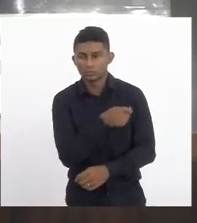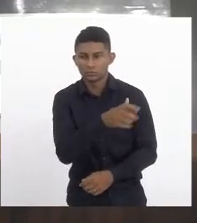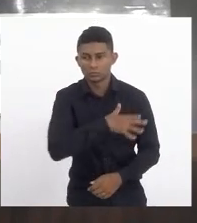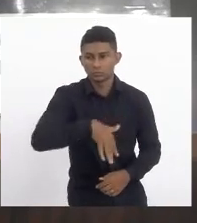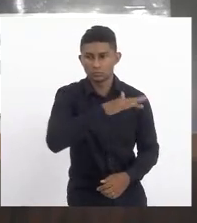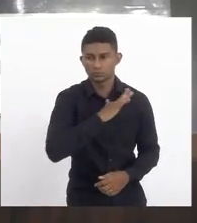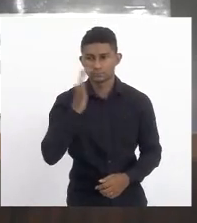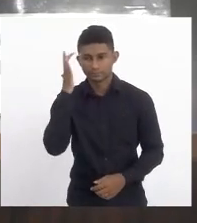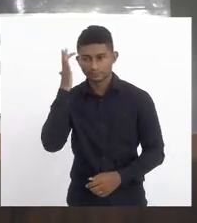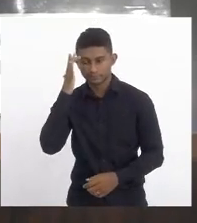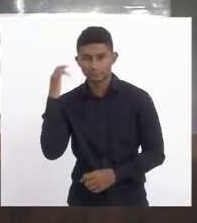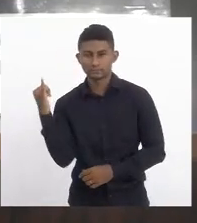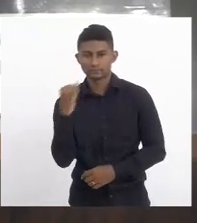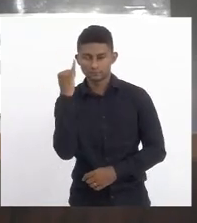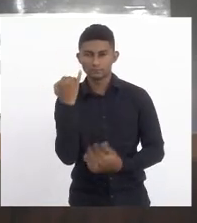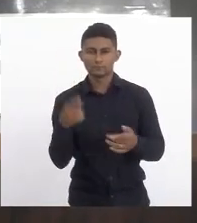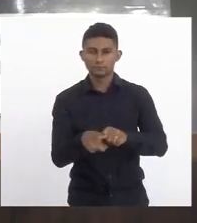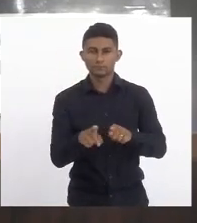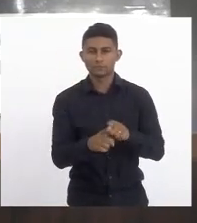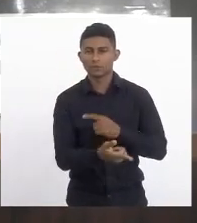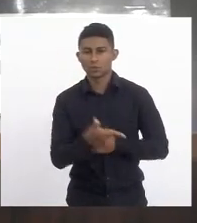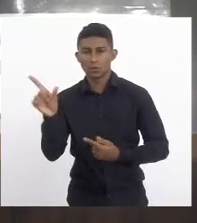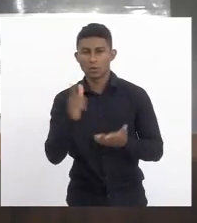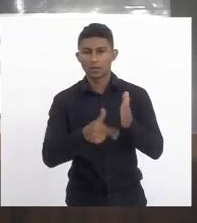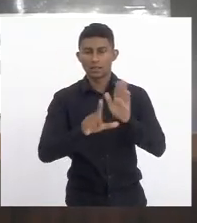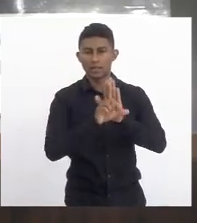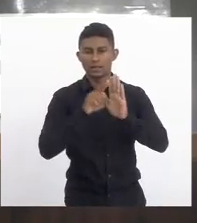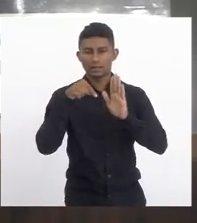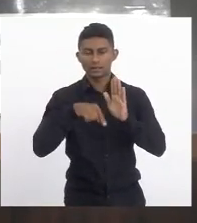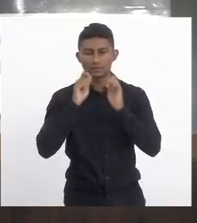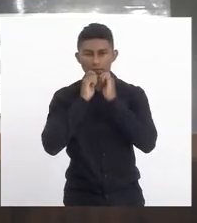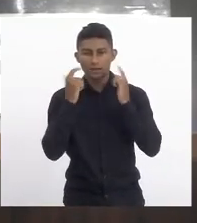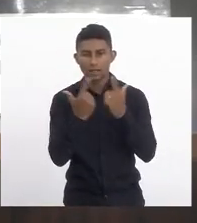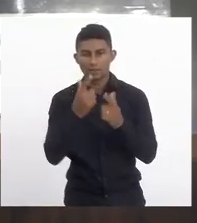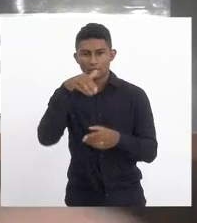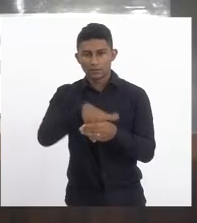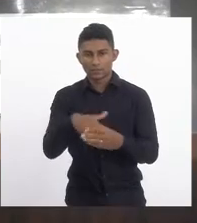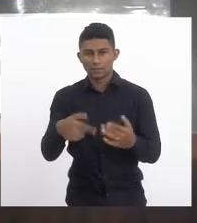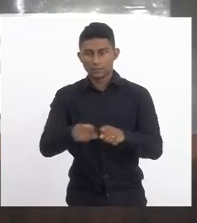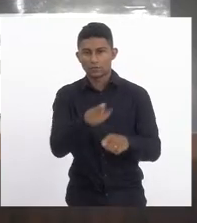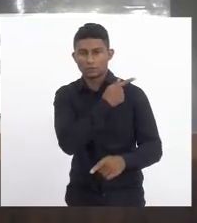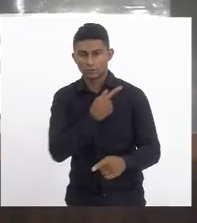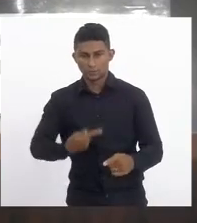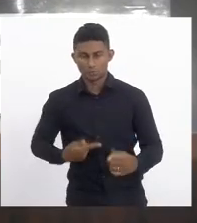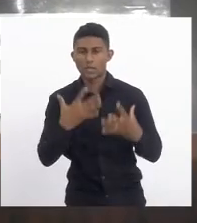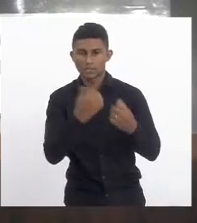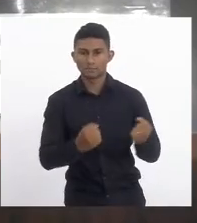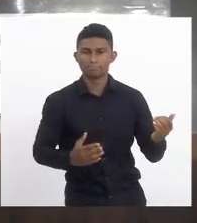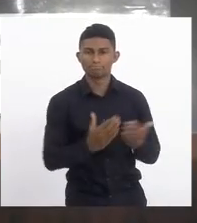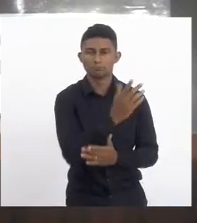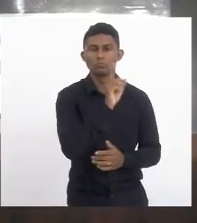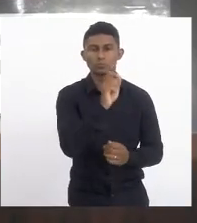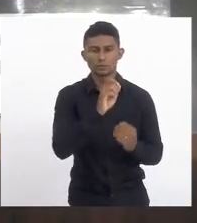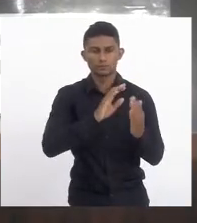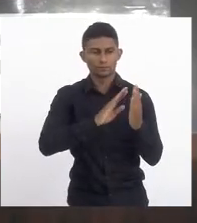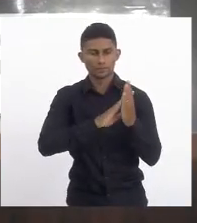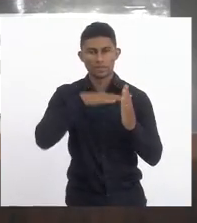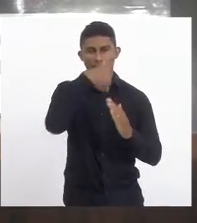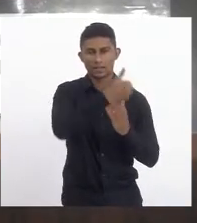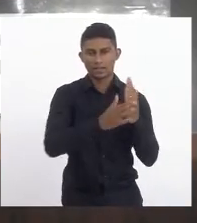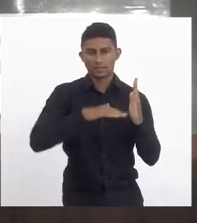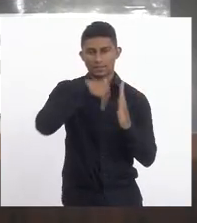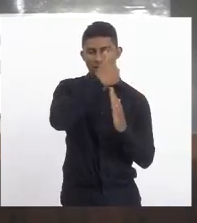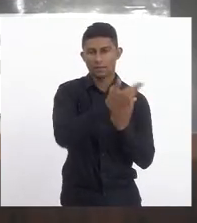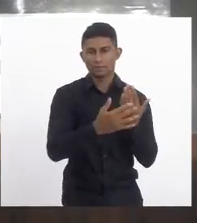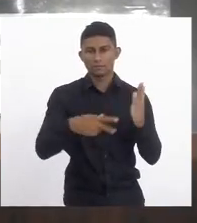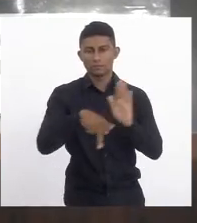questão. Outra lei votada há pouco na casa e também sancionada pelo governador é que inclui no calendário oficial do Rio de Janeiro o